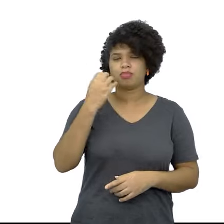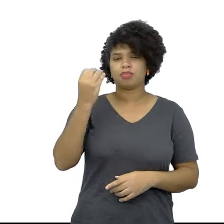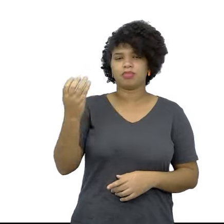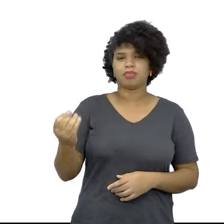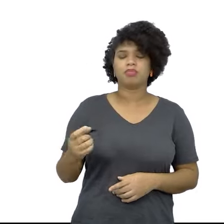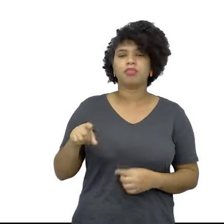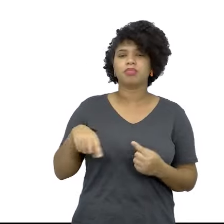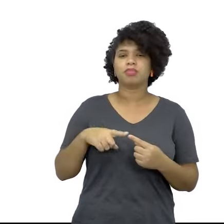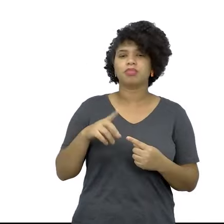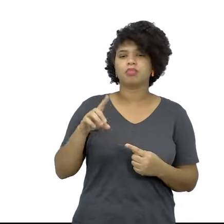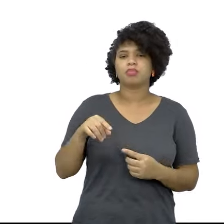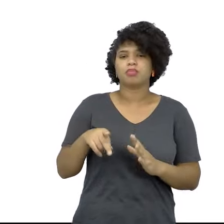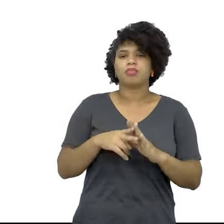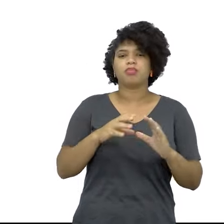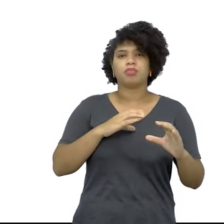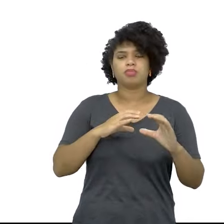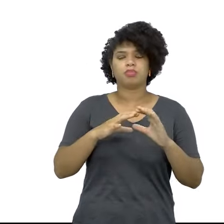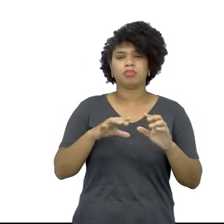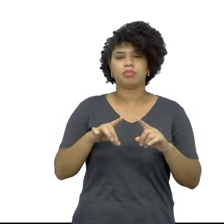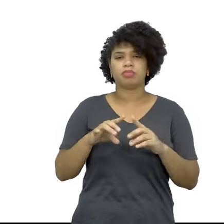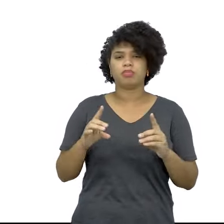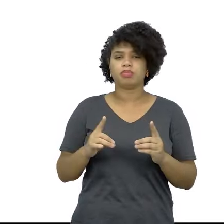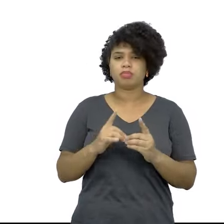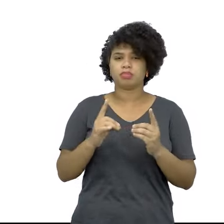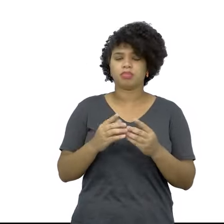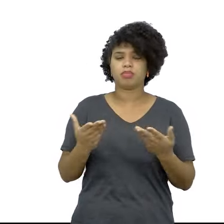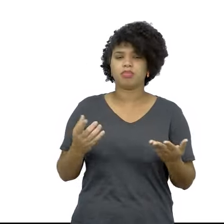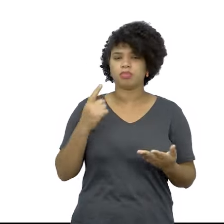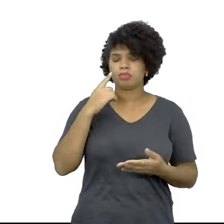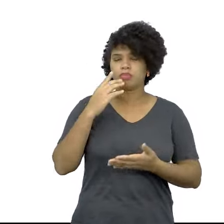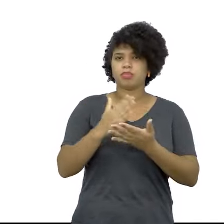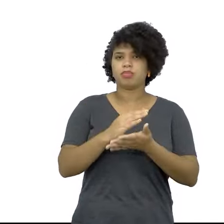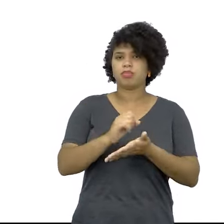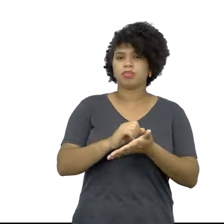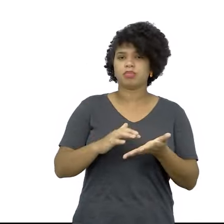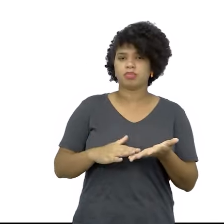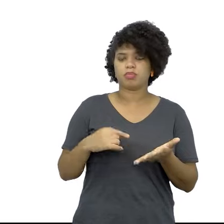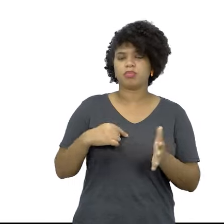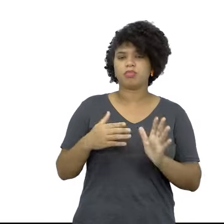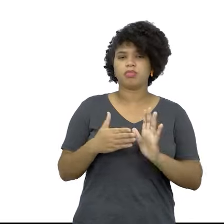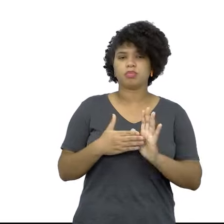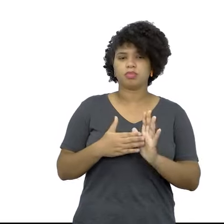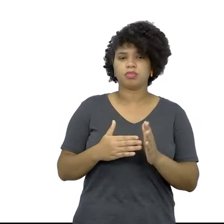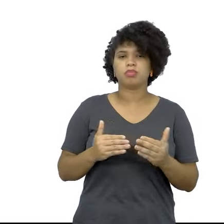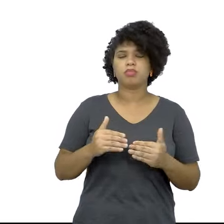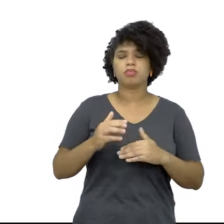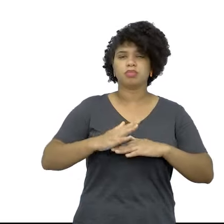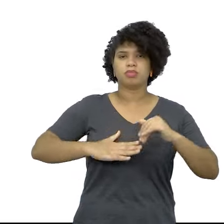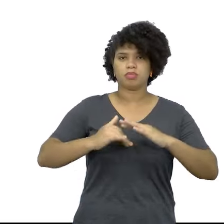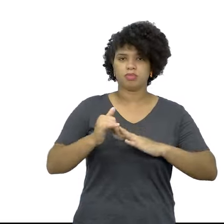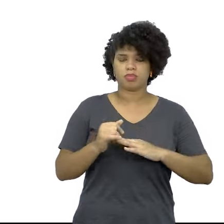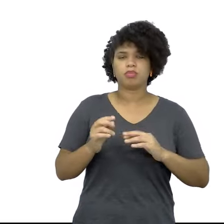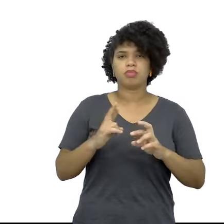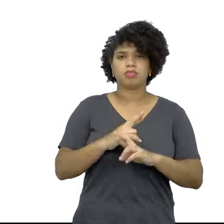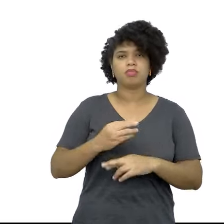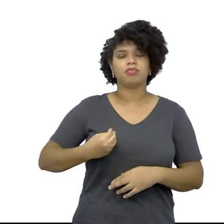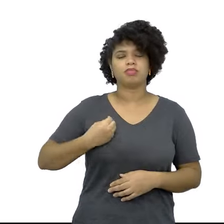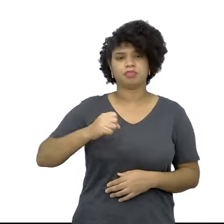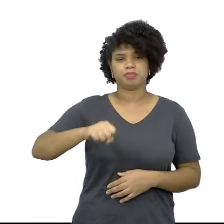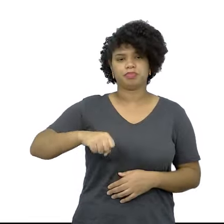didático. Analisaremos algumas atividades propostas na sequência a partir das habilidades